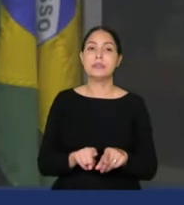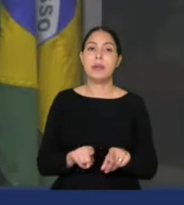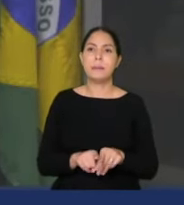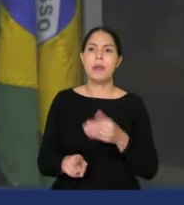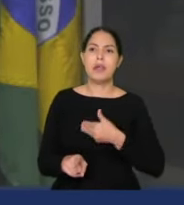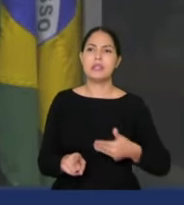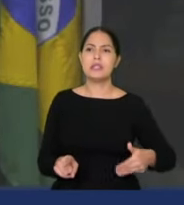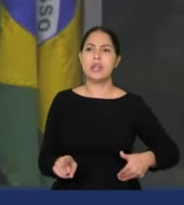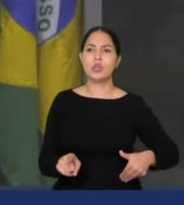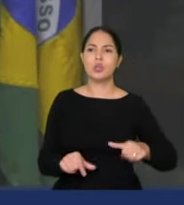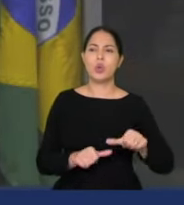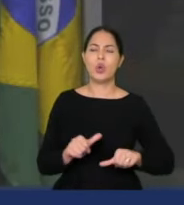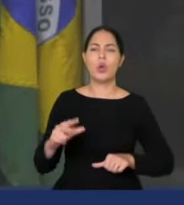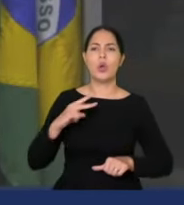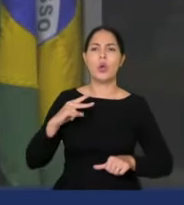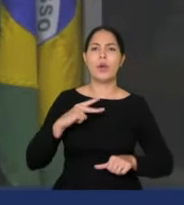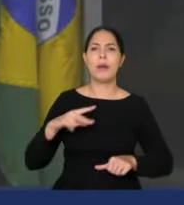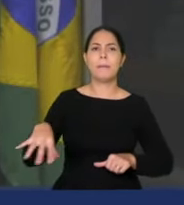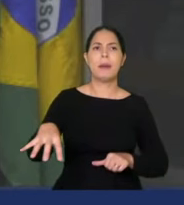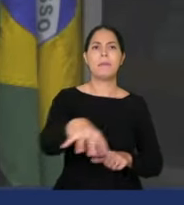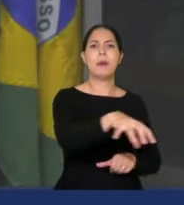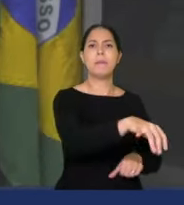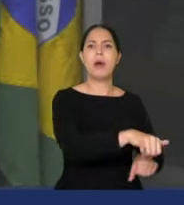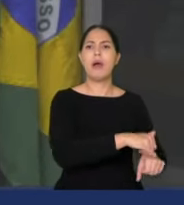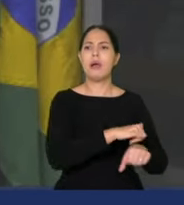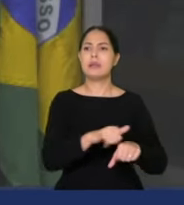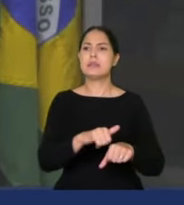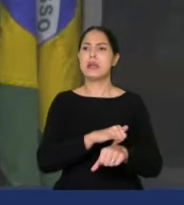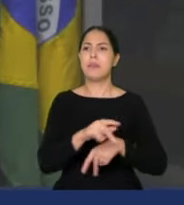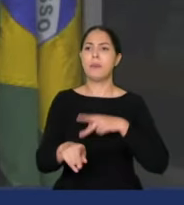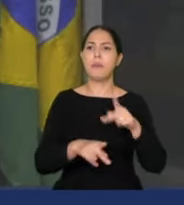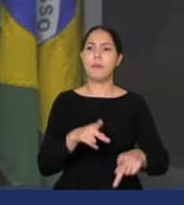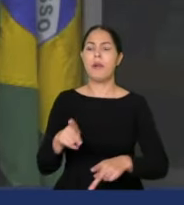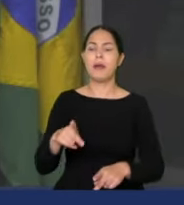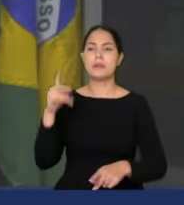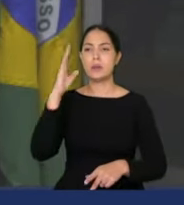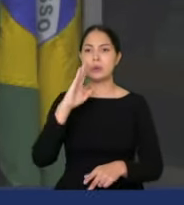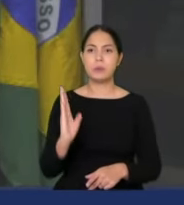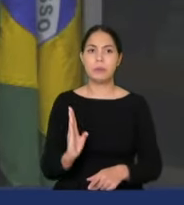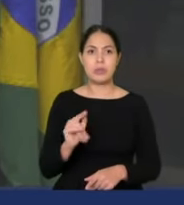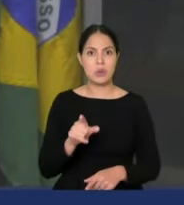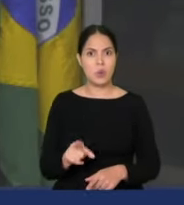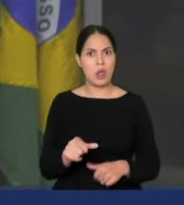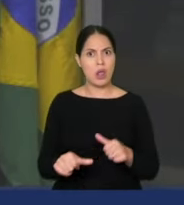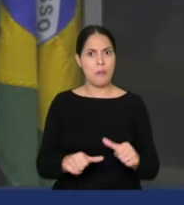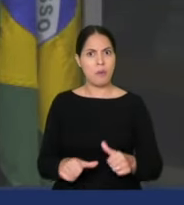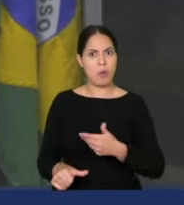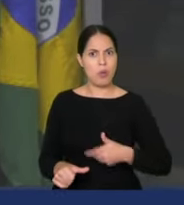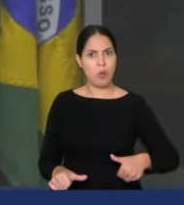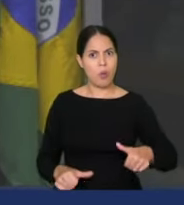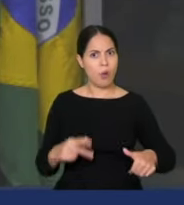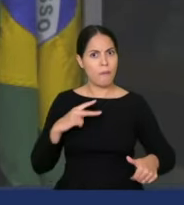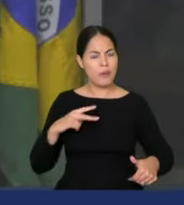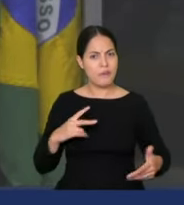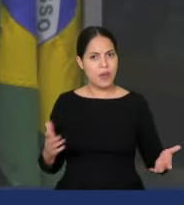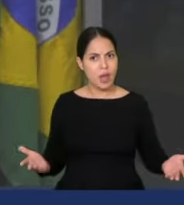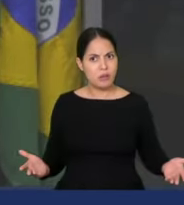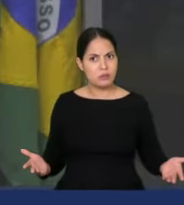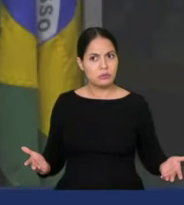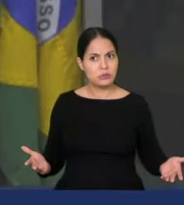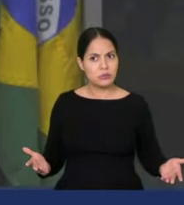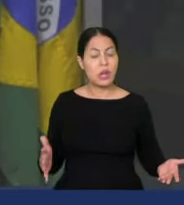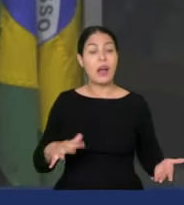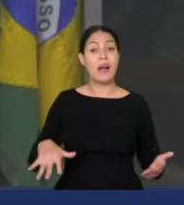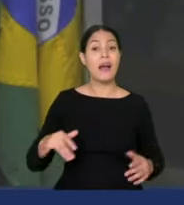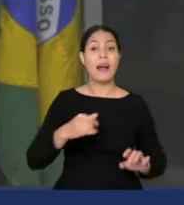setores estratégicos que fazem diferença para o bolso da população e também da indústria, privatizou o setor de